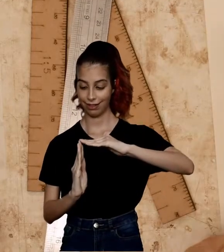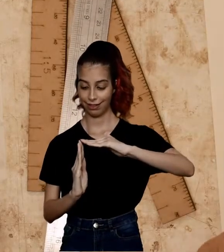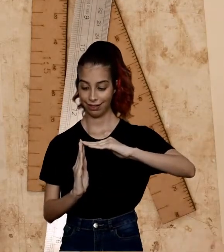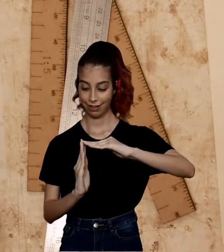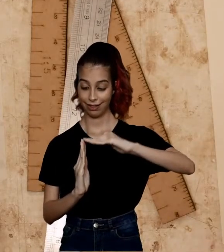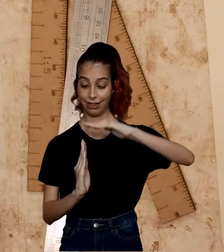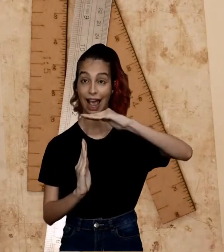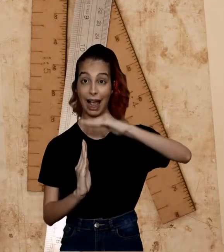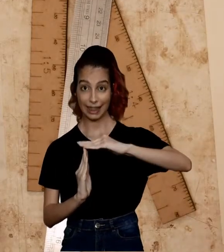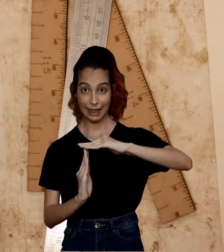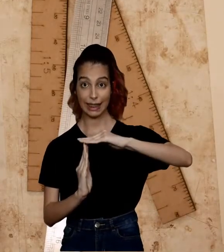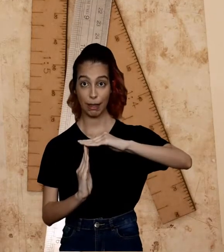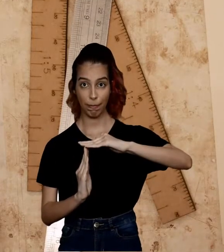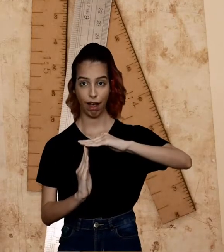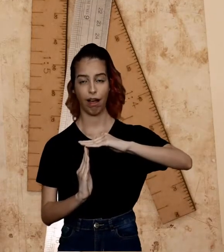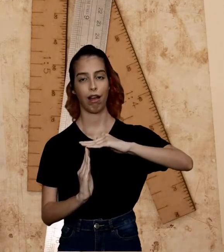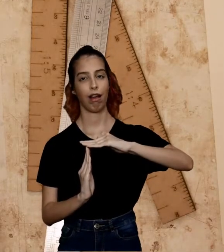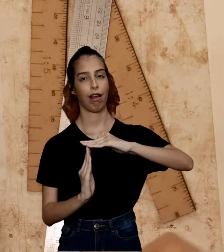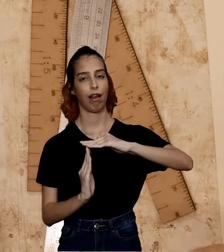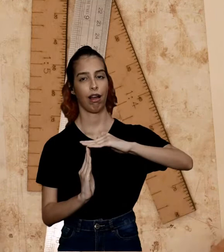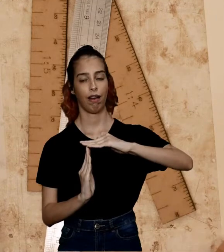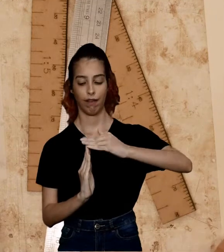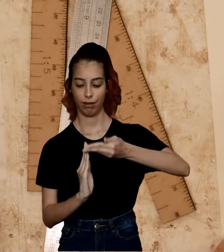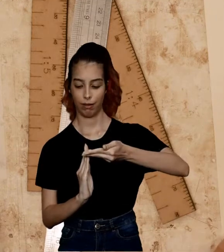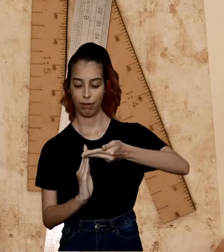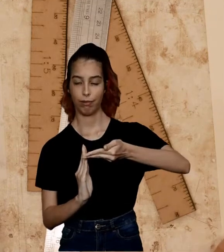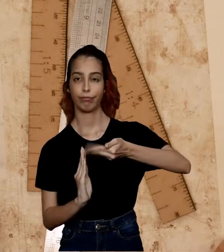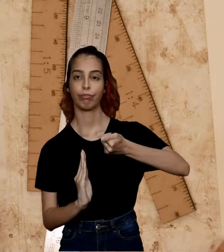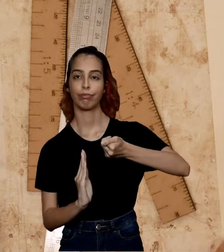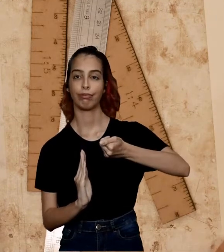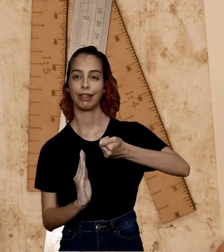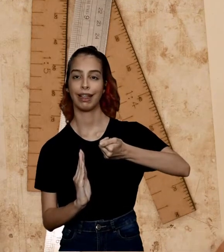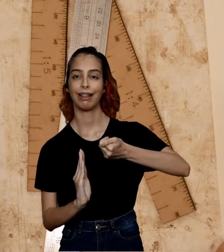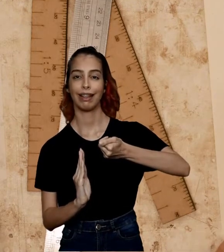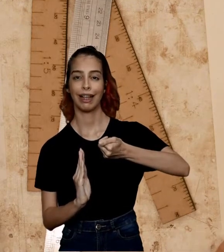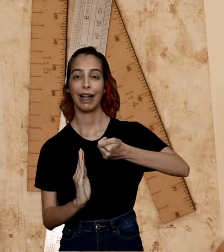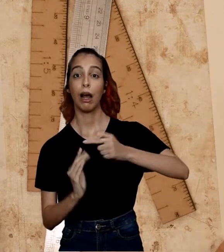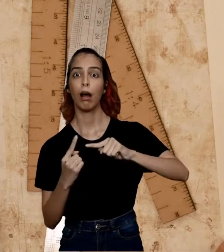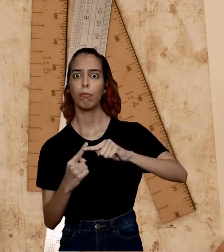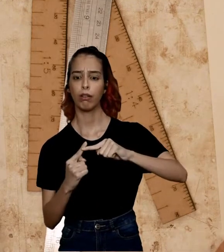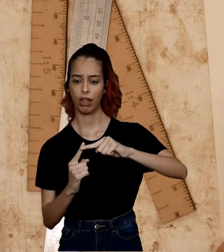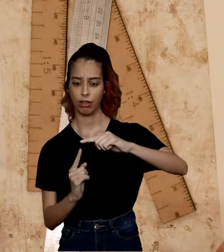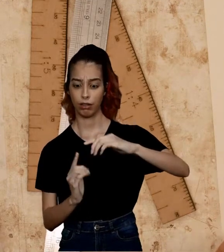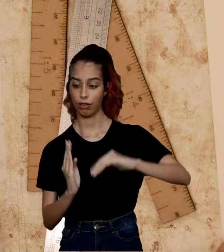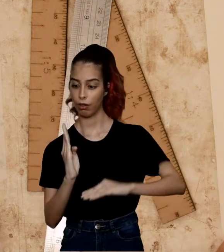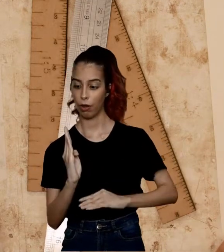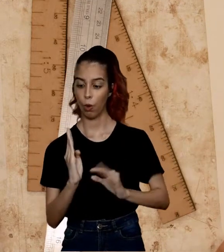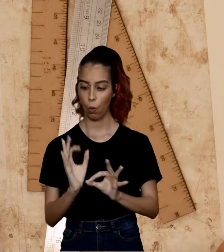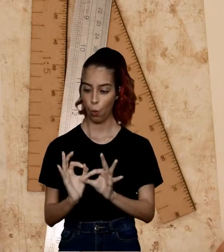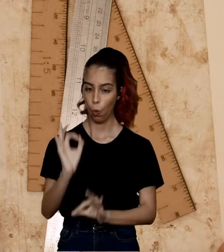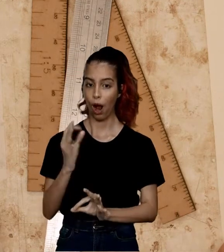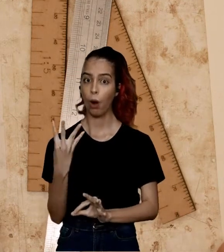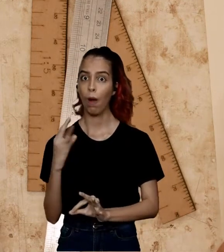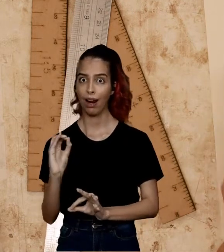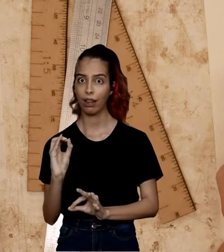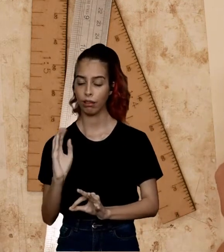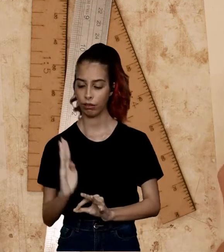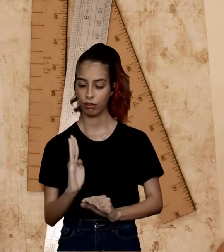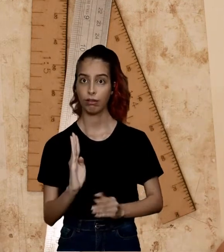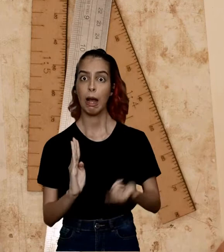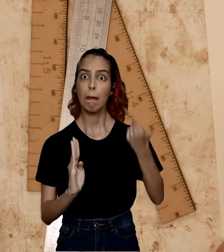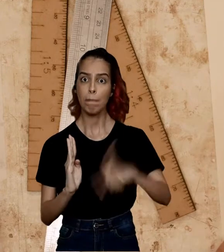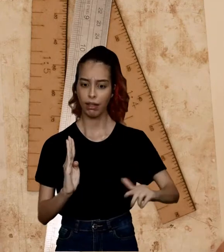é 40. Se apoiar por cima, você vai ter que tirar 2 espessuras do material, que é do jeito que eu vou fazer. Eu